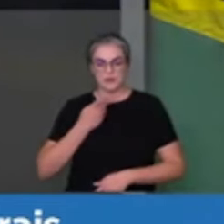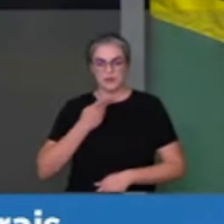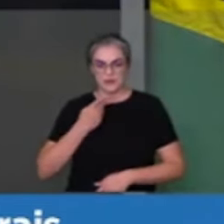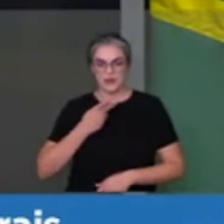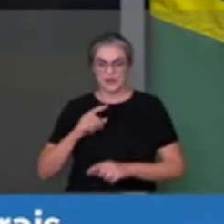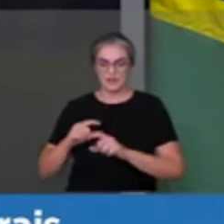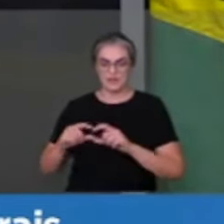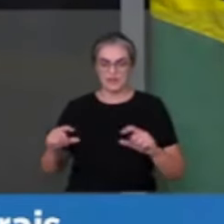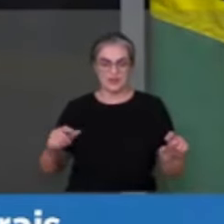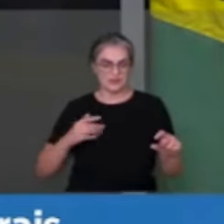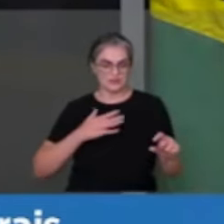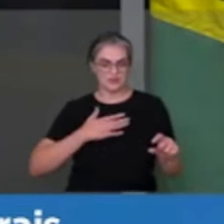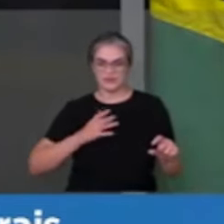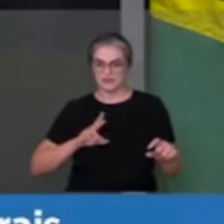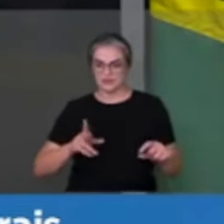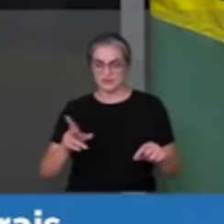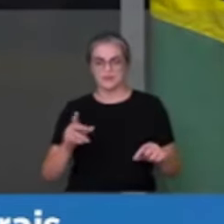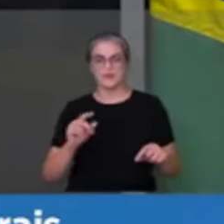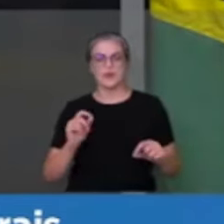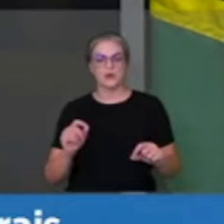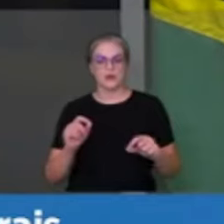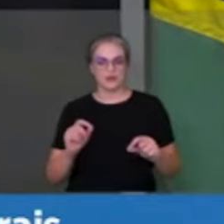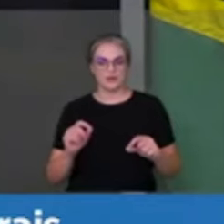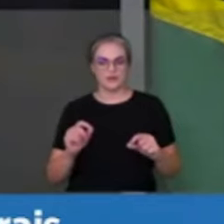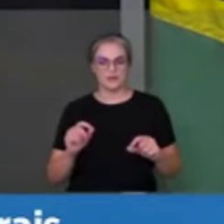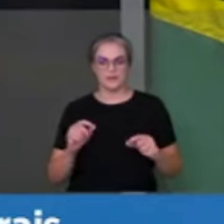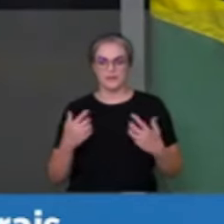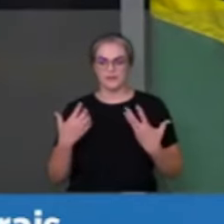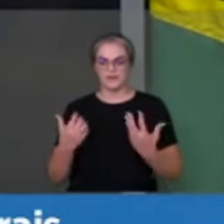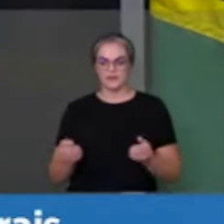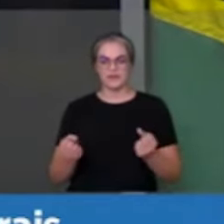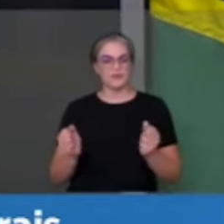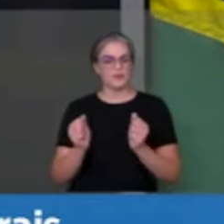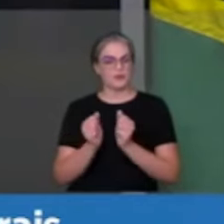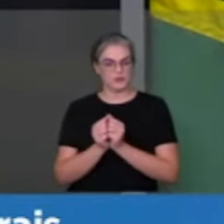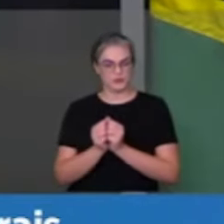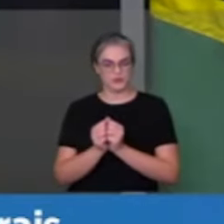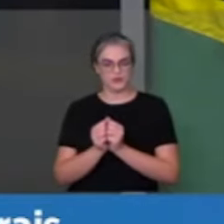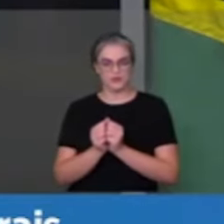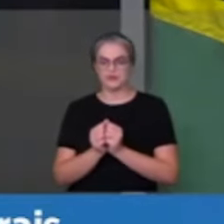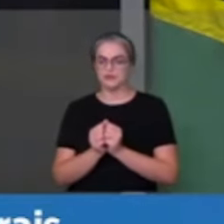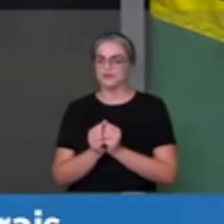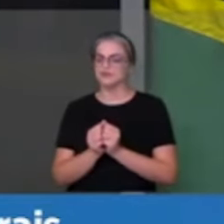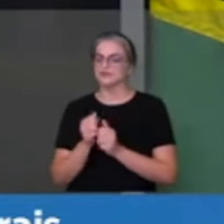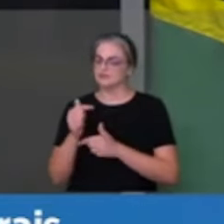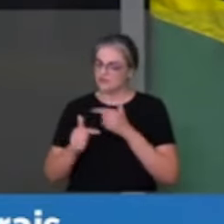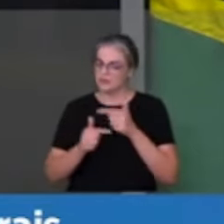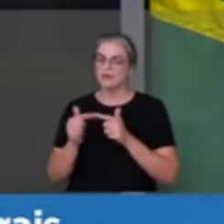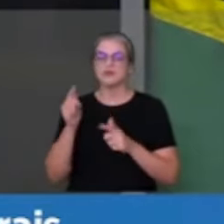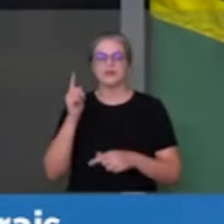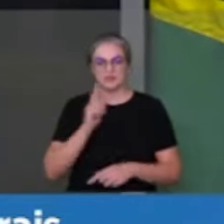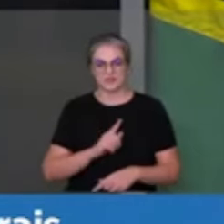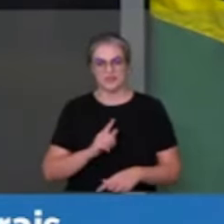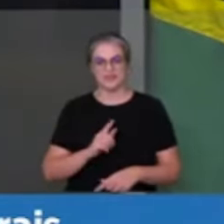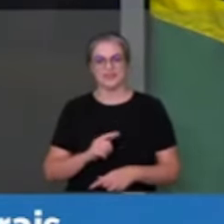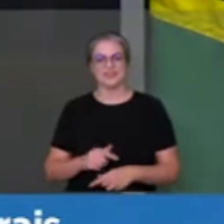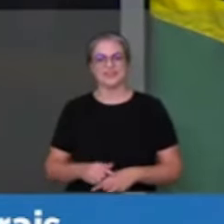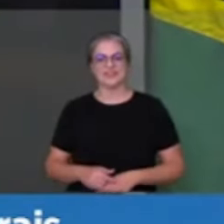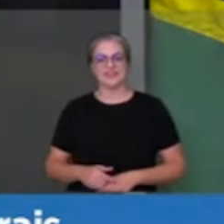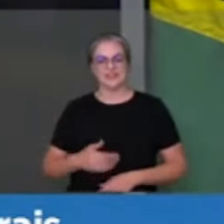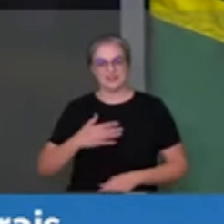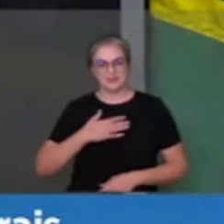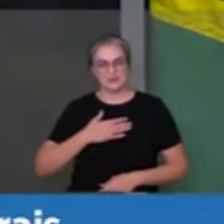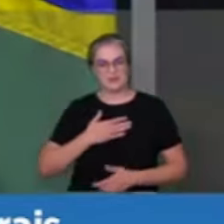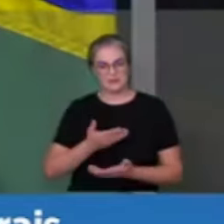vamos juntos nada resiste ao trabalho e a todos vocês a minha melhor continência Muito